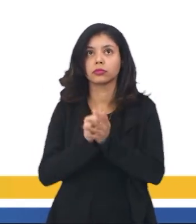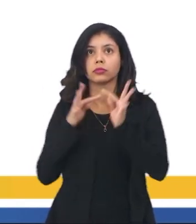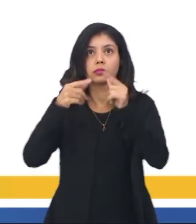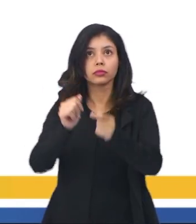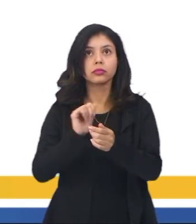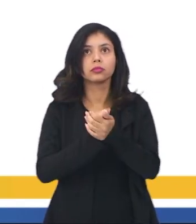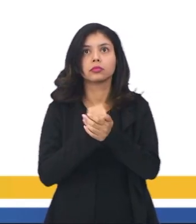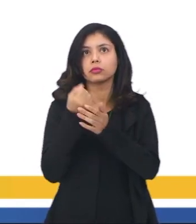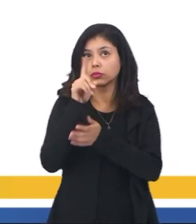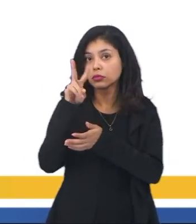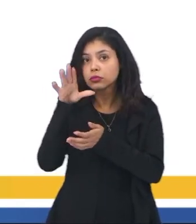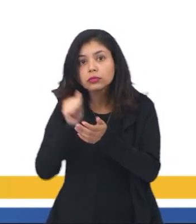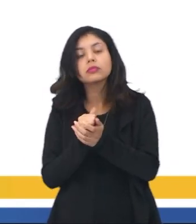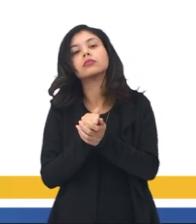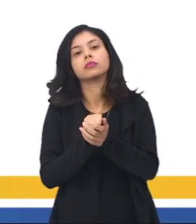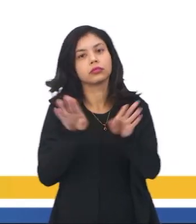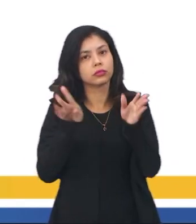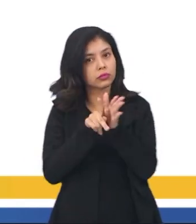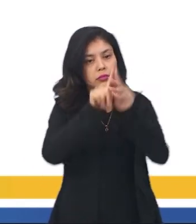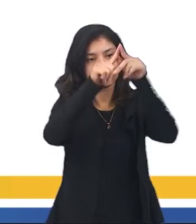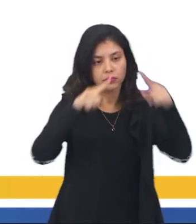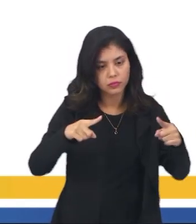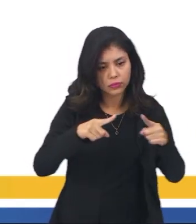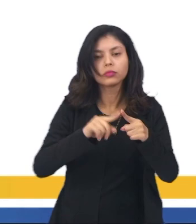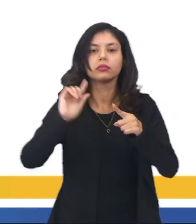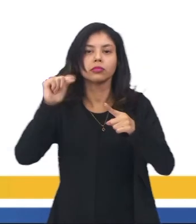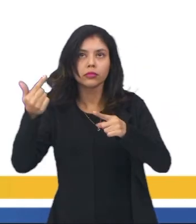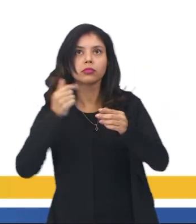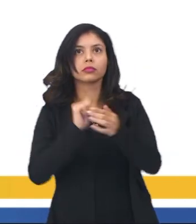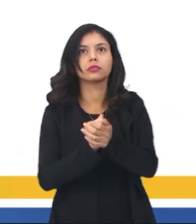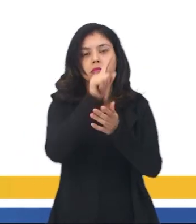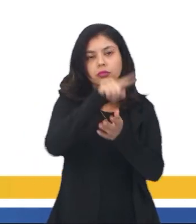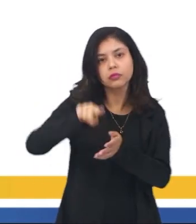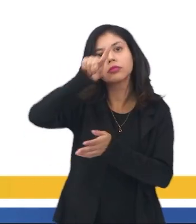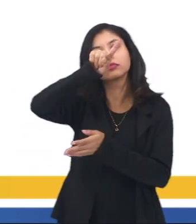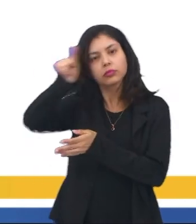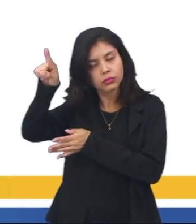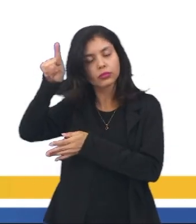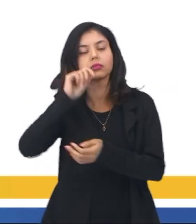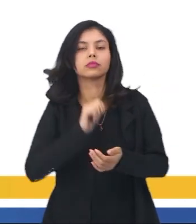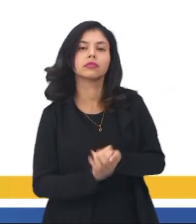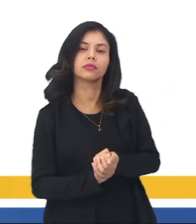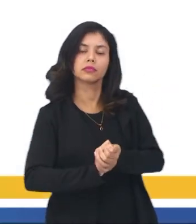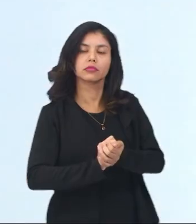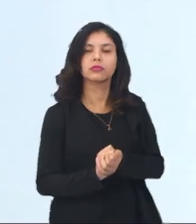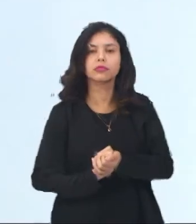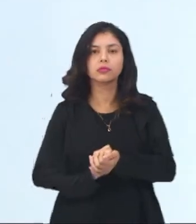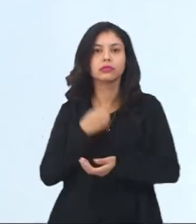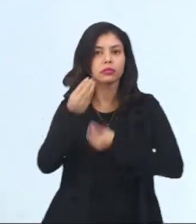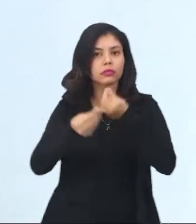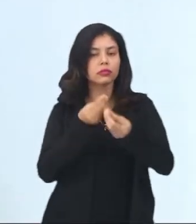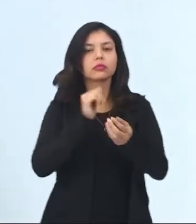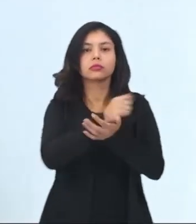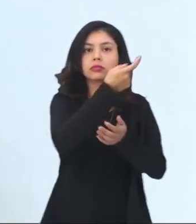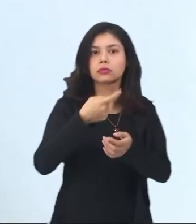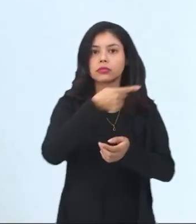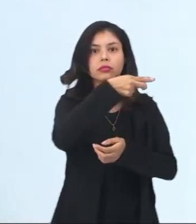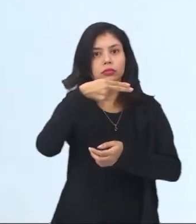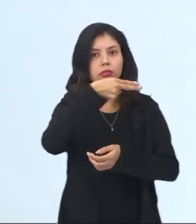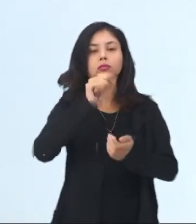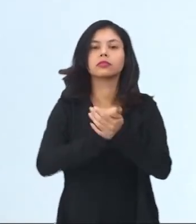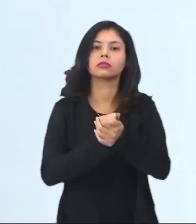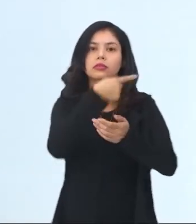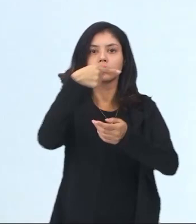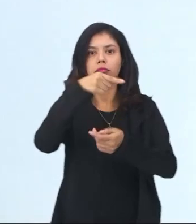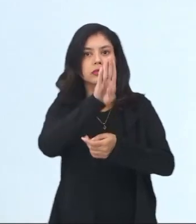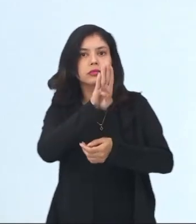Ter o discriminante, né, que é o delta, e depois colocarmos, né, naquela formulazinha, né? Como é que era a fórmula? X igual a